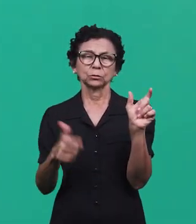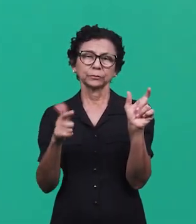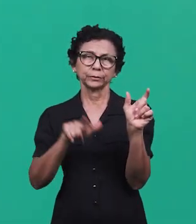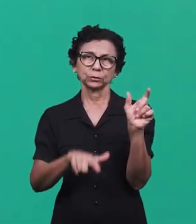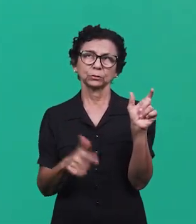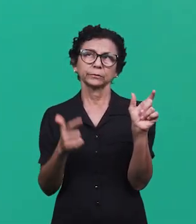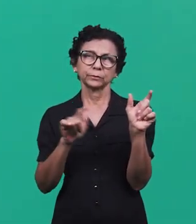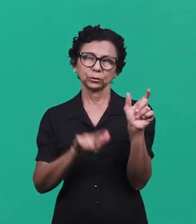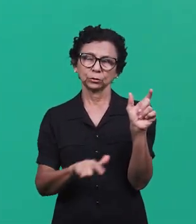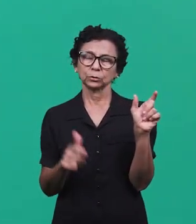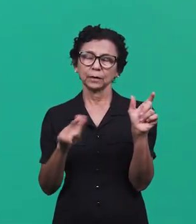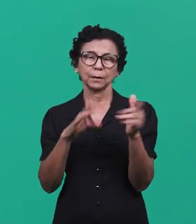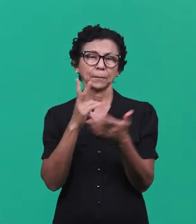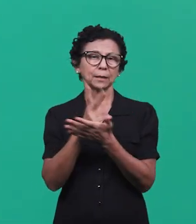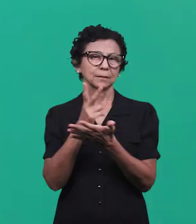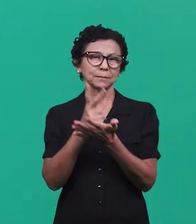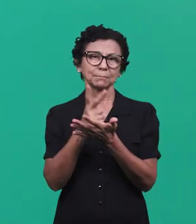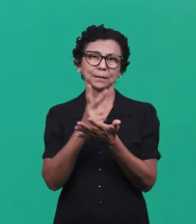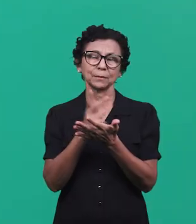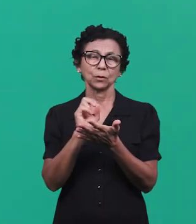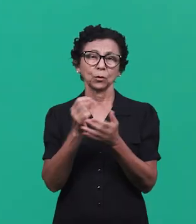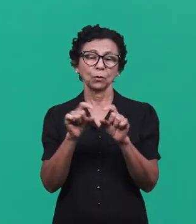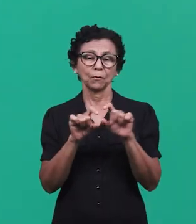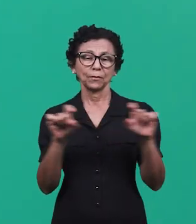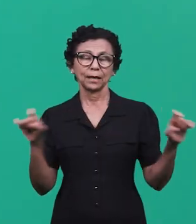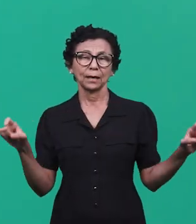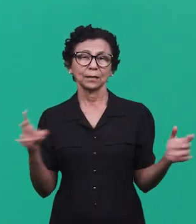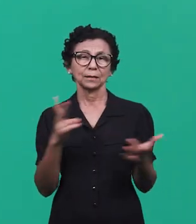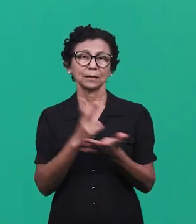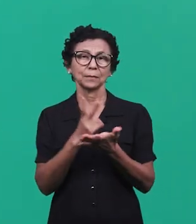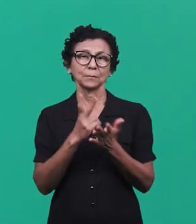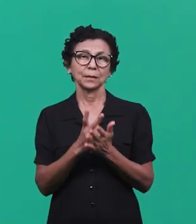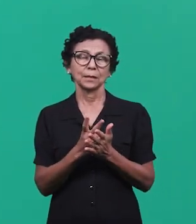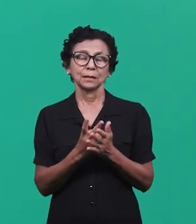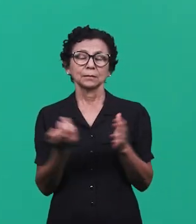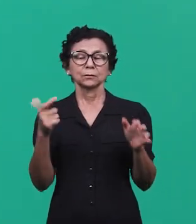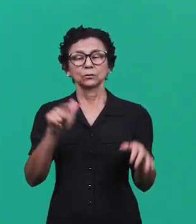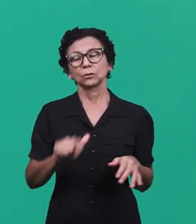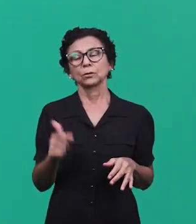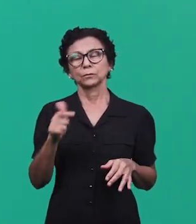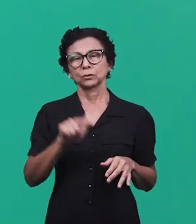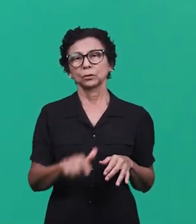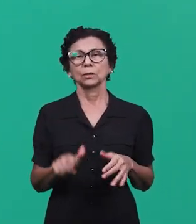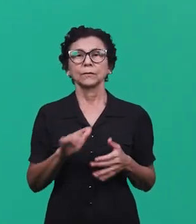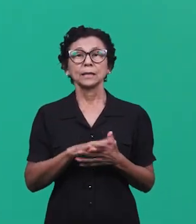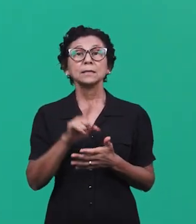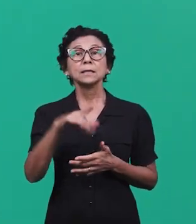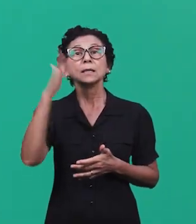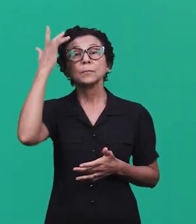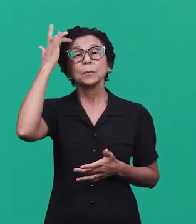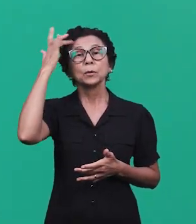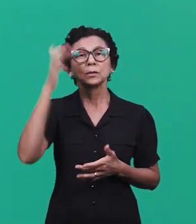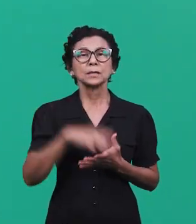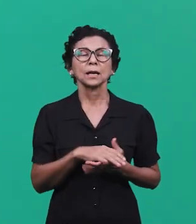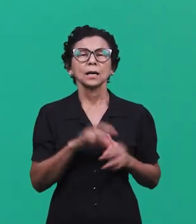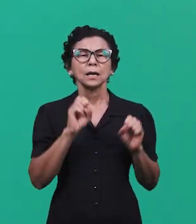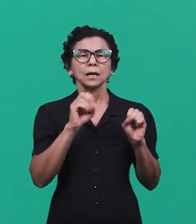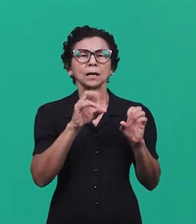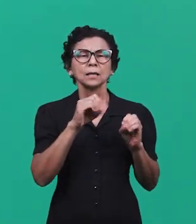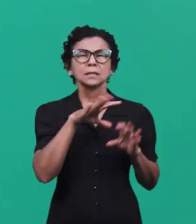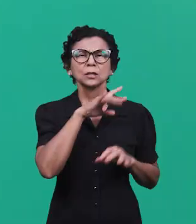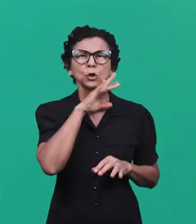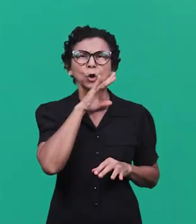frase várias vezes? Isso nós não queremos, que ele saia dali repetindo, por exemplo, maus ensinos. Não, se,